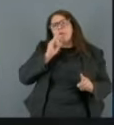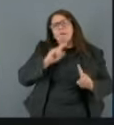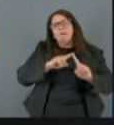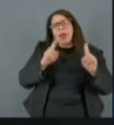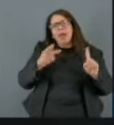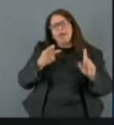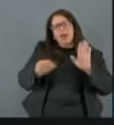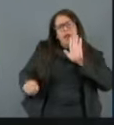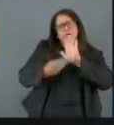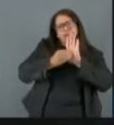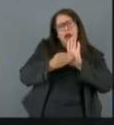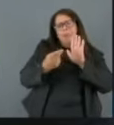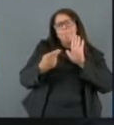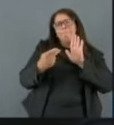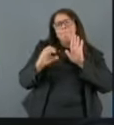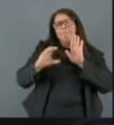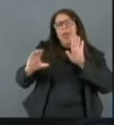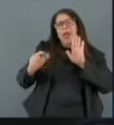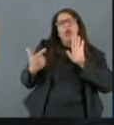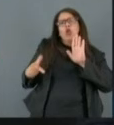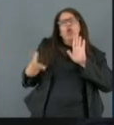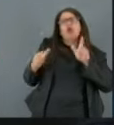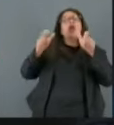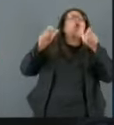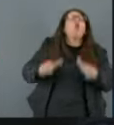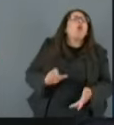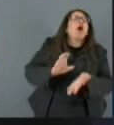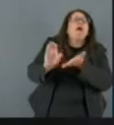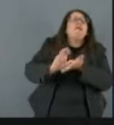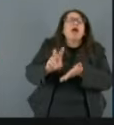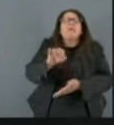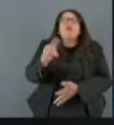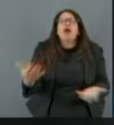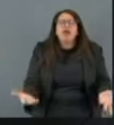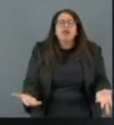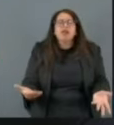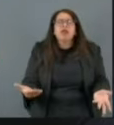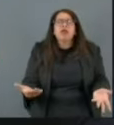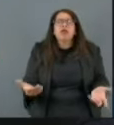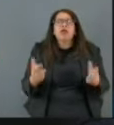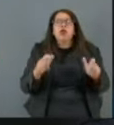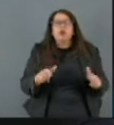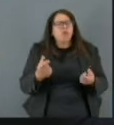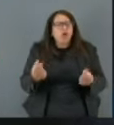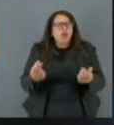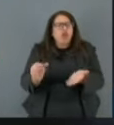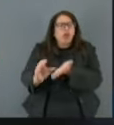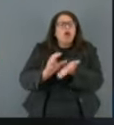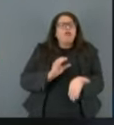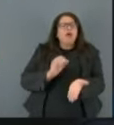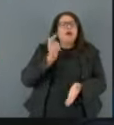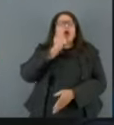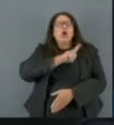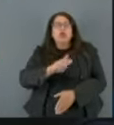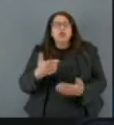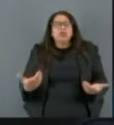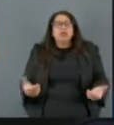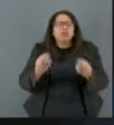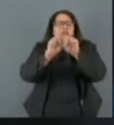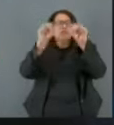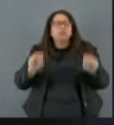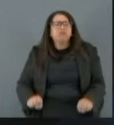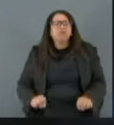não traz nenhum apontamento de fonte de receita para o fundo, para o FUNPEN ou para o Fundo Nacional de Segurança Pública.